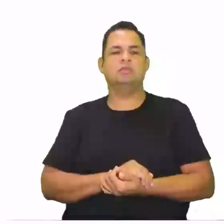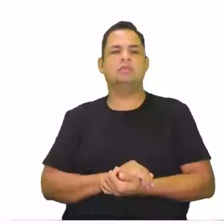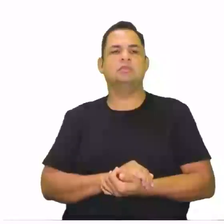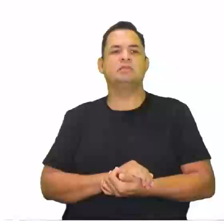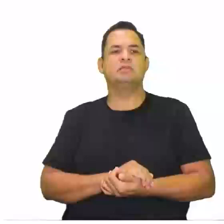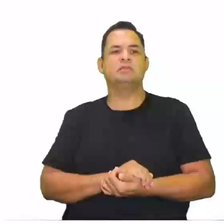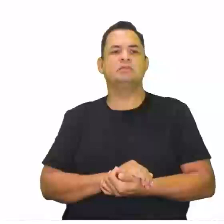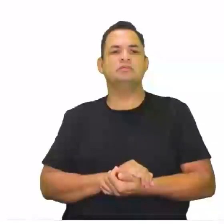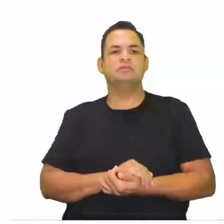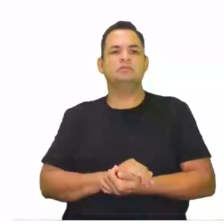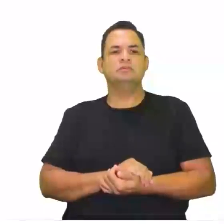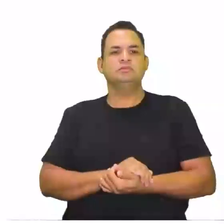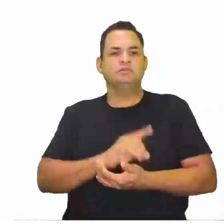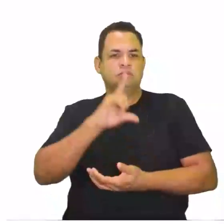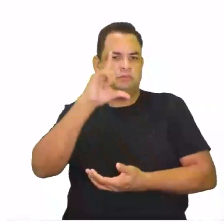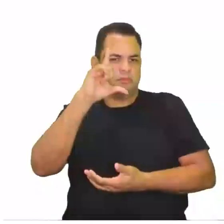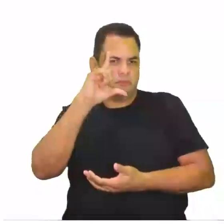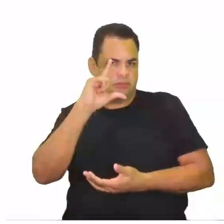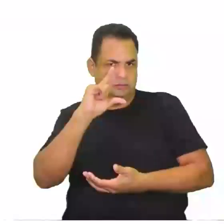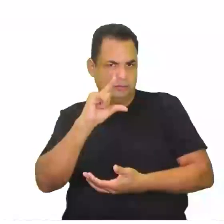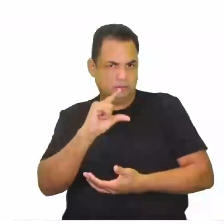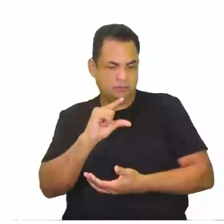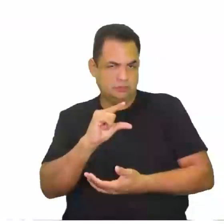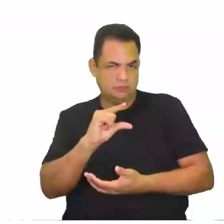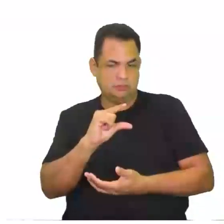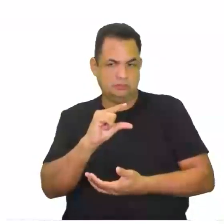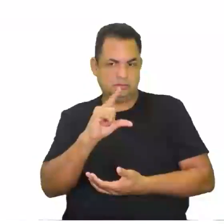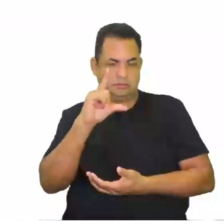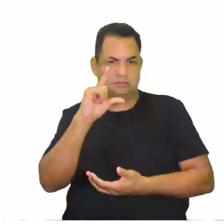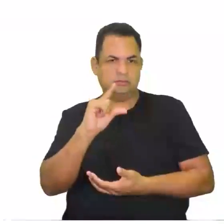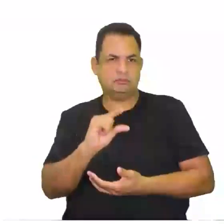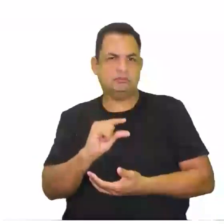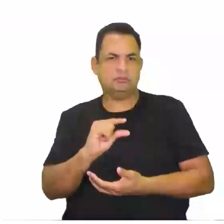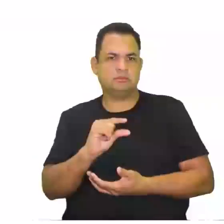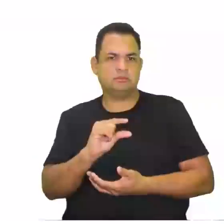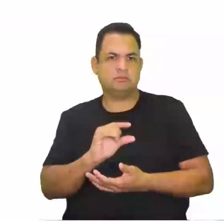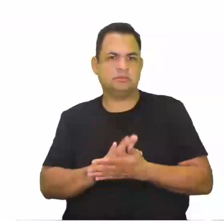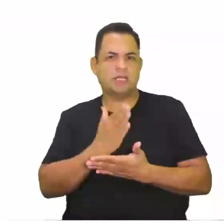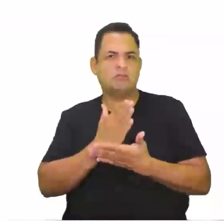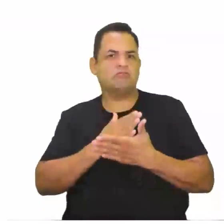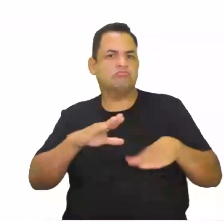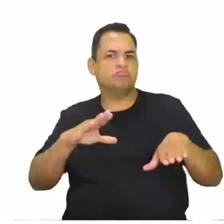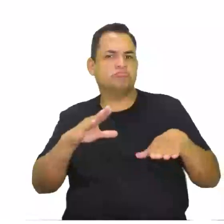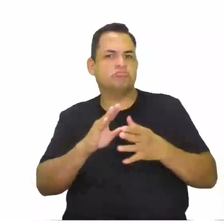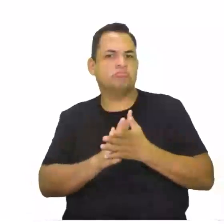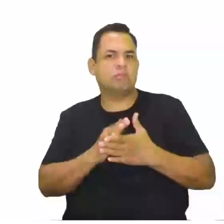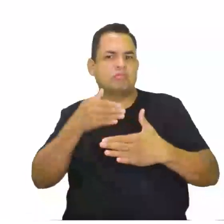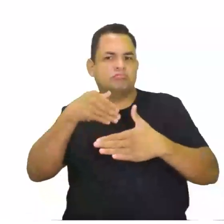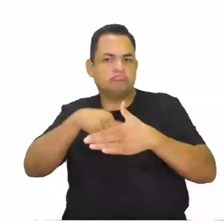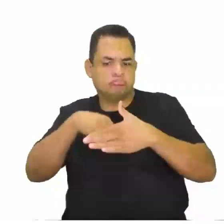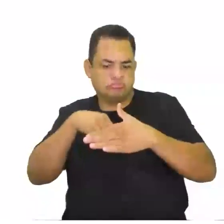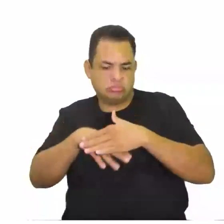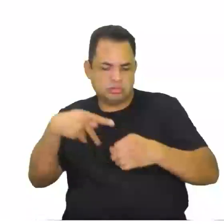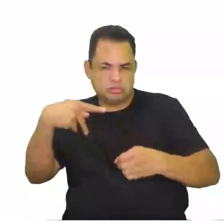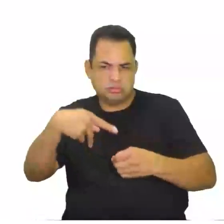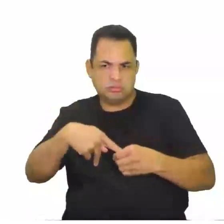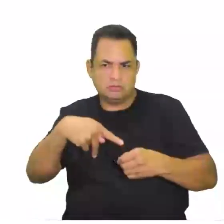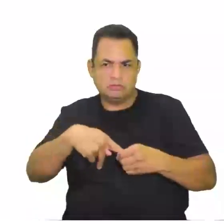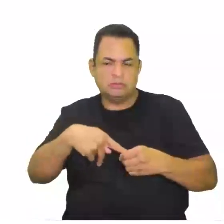letra A, com a redução e ao esgotamento das reservas de